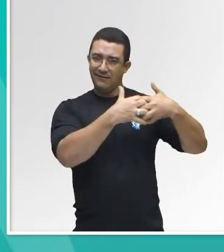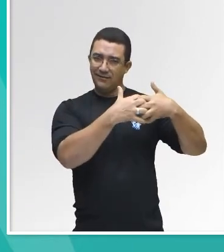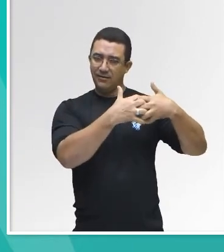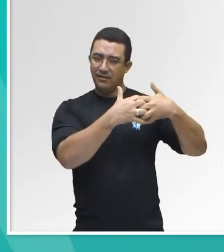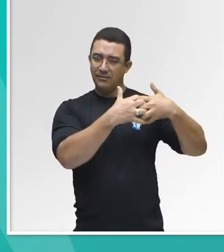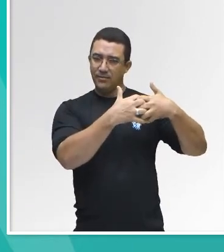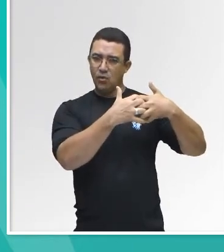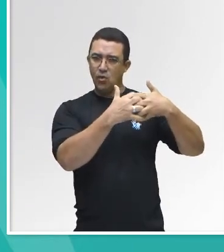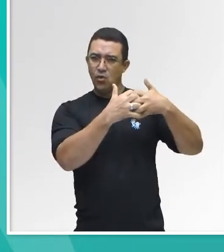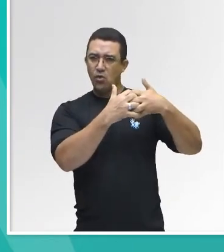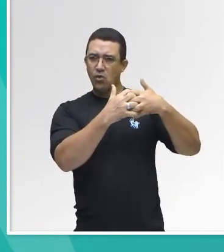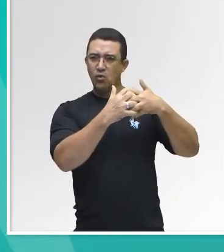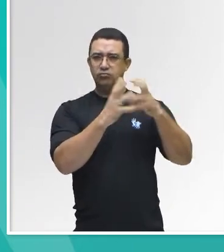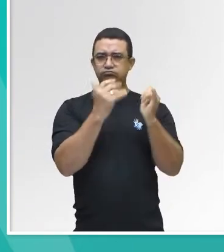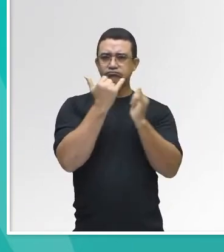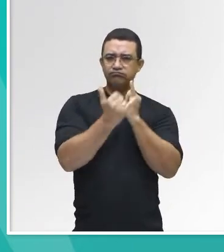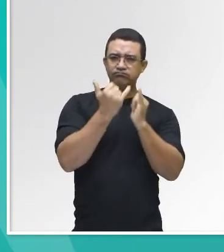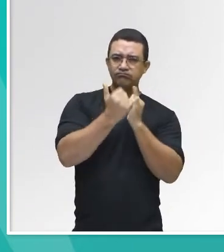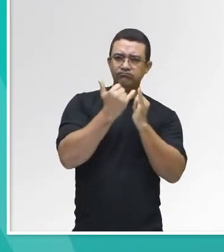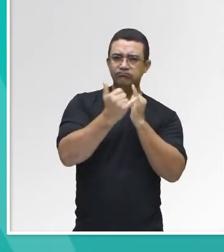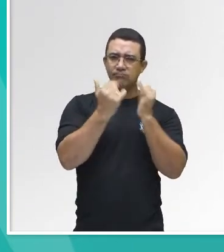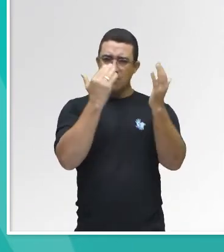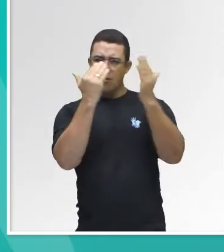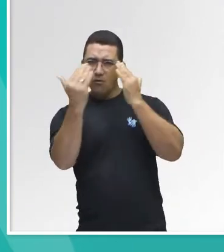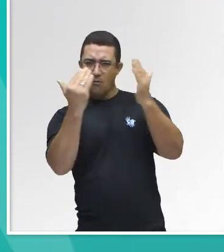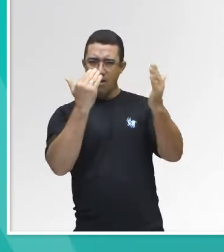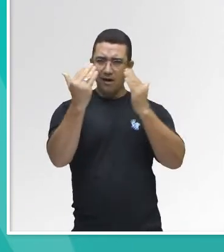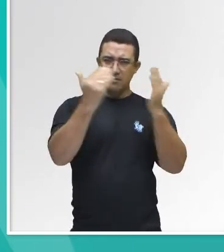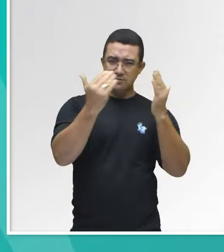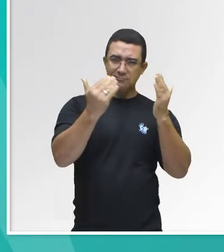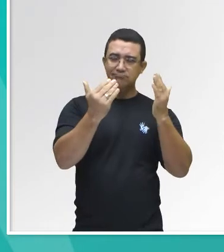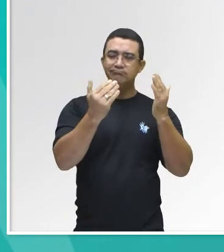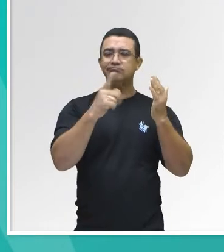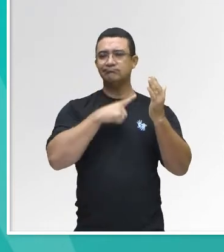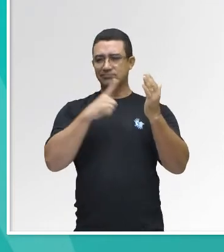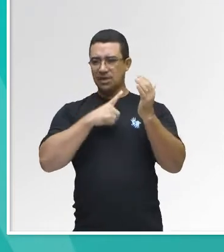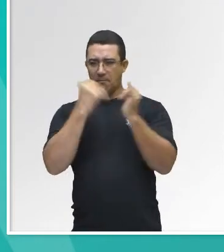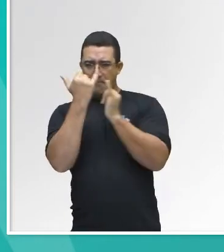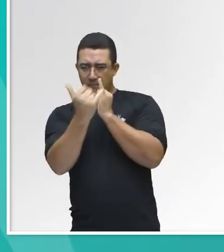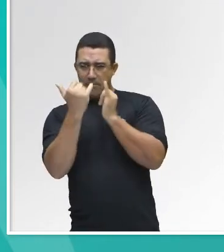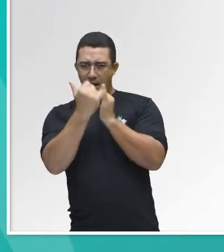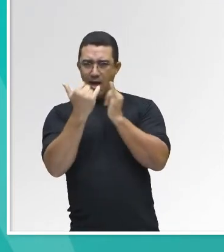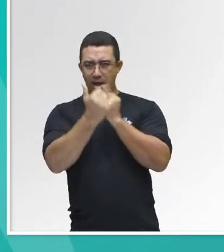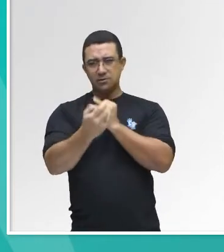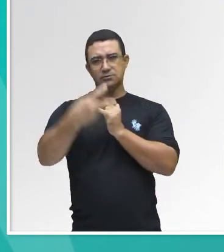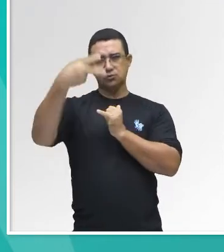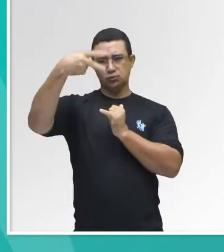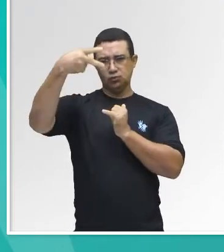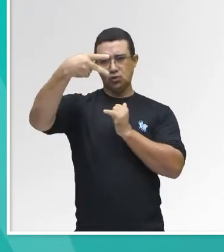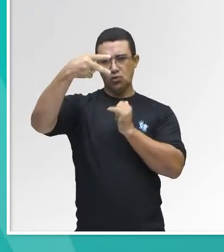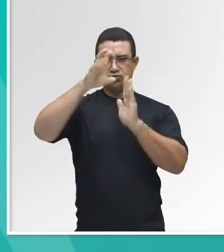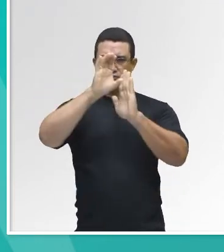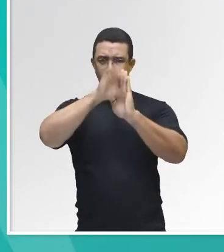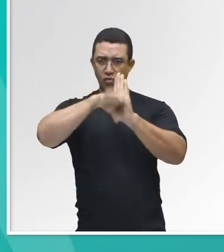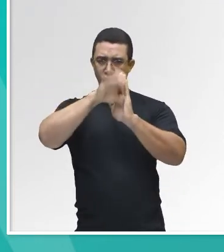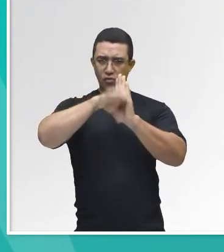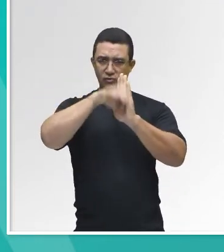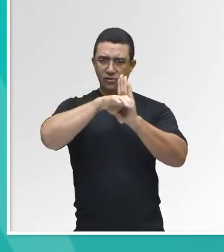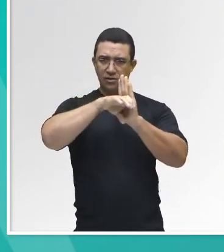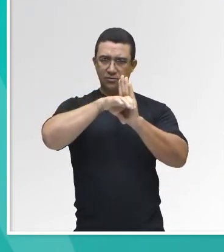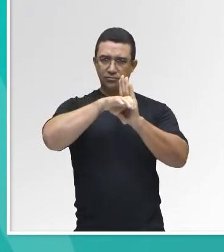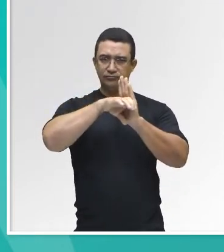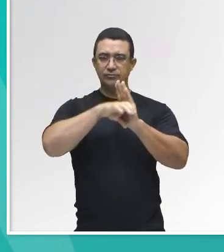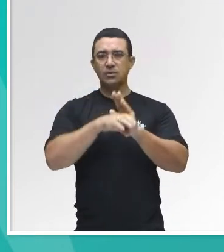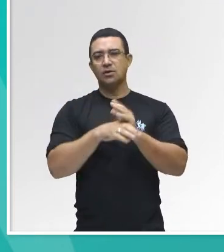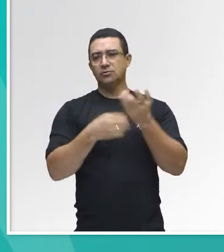comparação. Se estabelece uma semelhança entre dois conceitos, seres